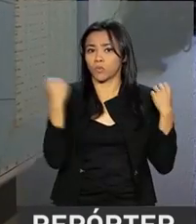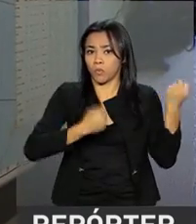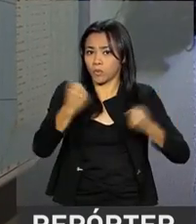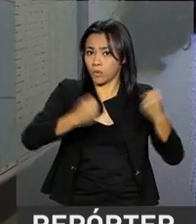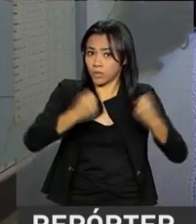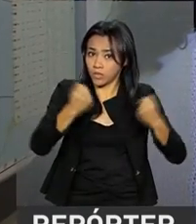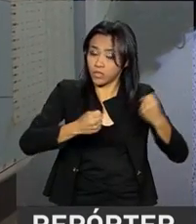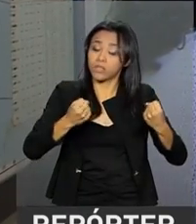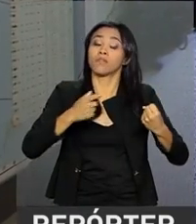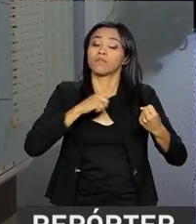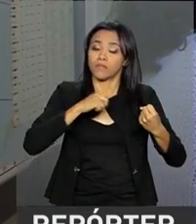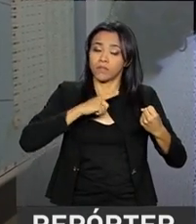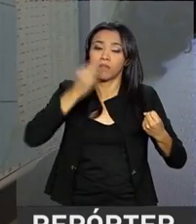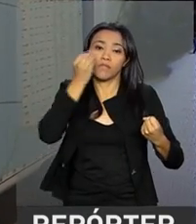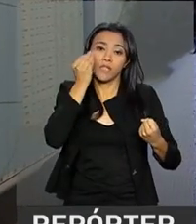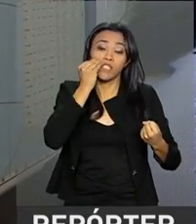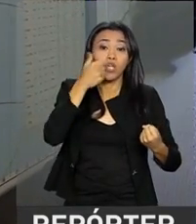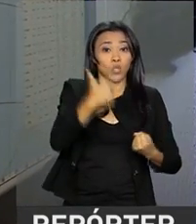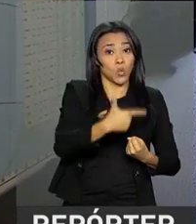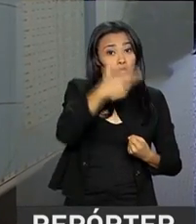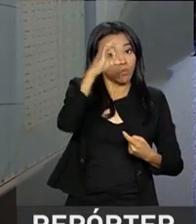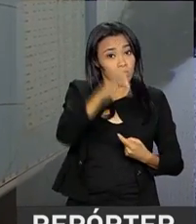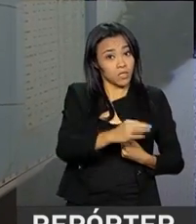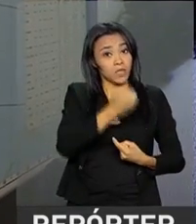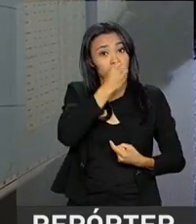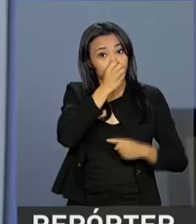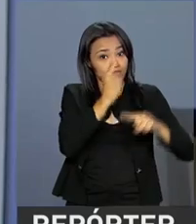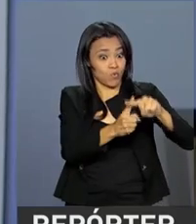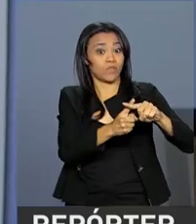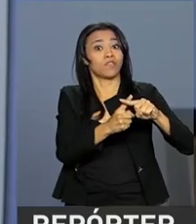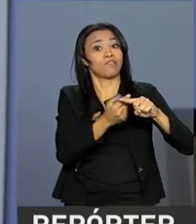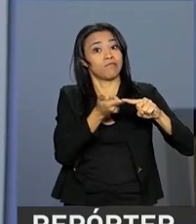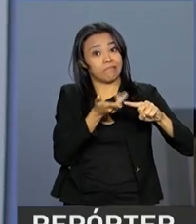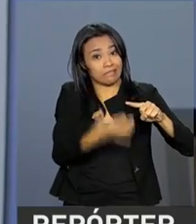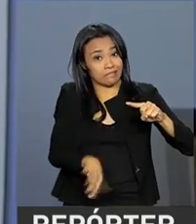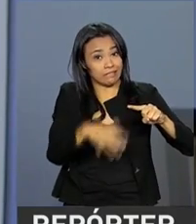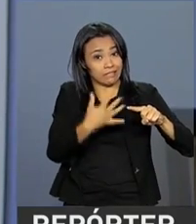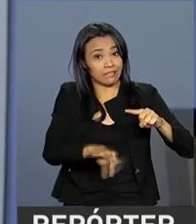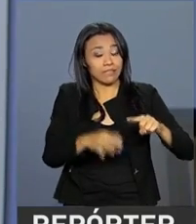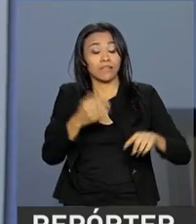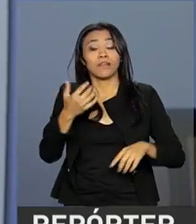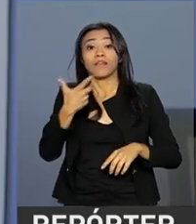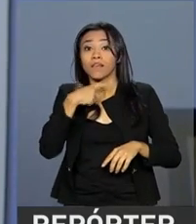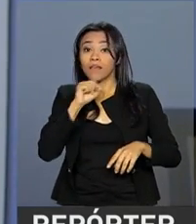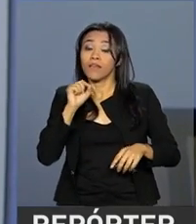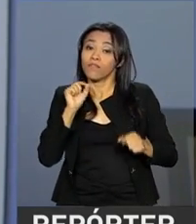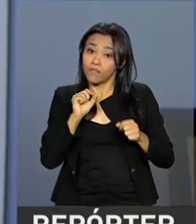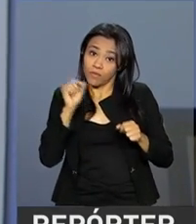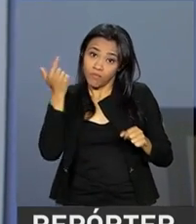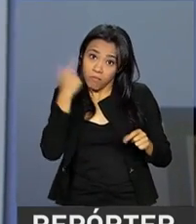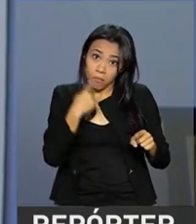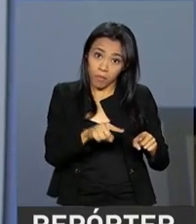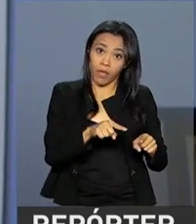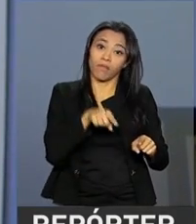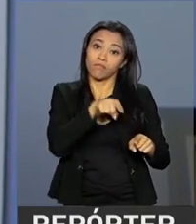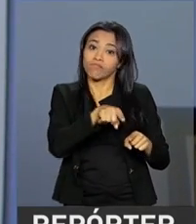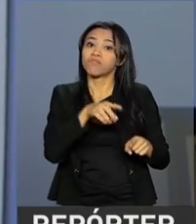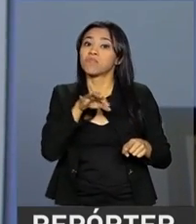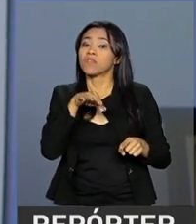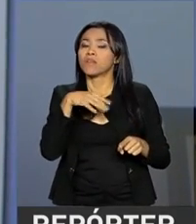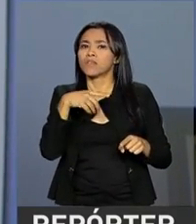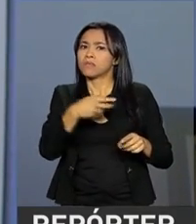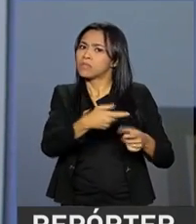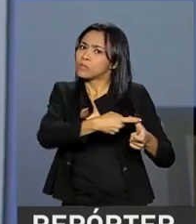2% deles tiveram resultado positivo o condutor flagrado nesta condição fica com o direito de dirigir